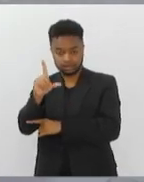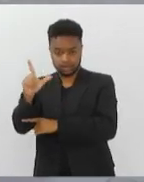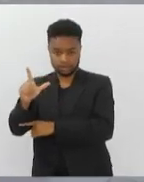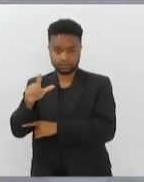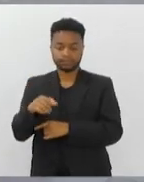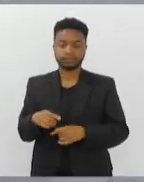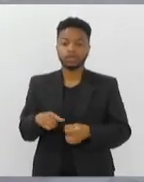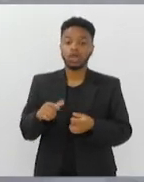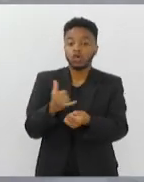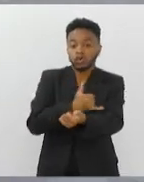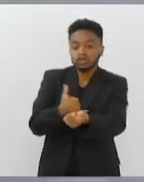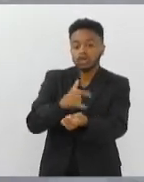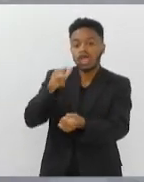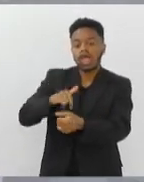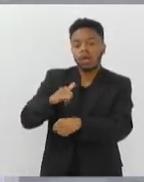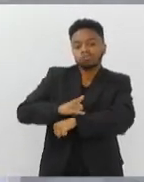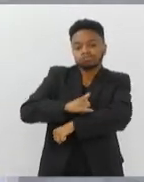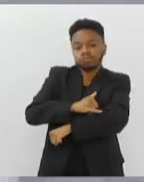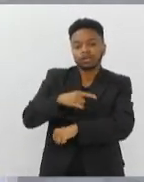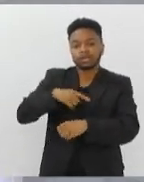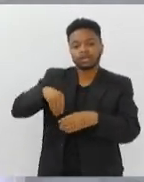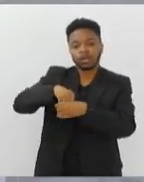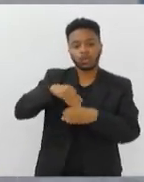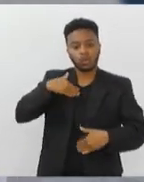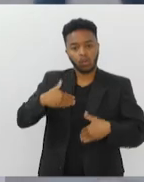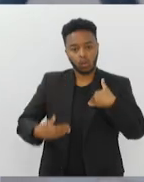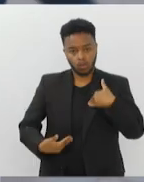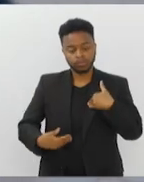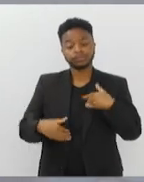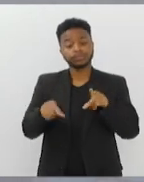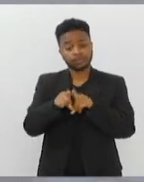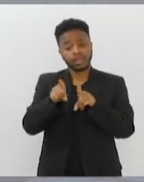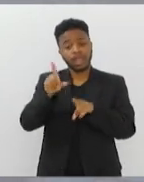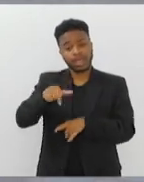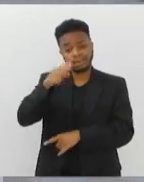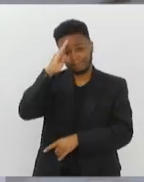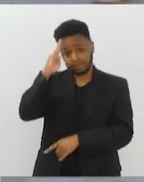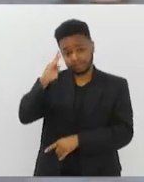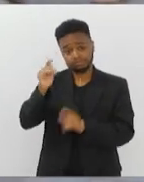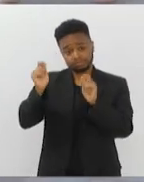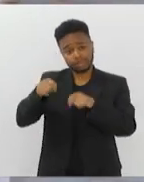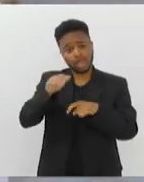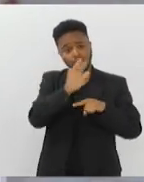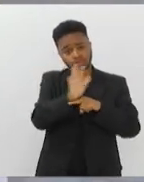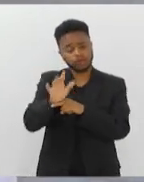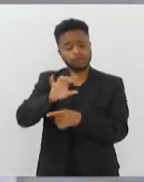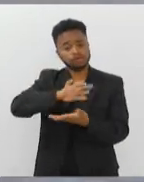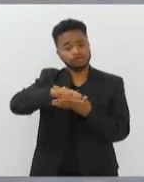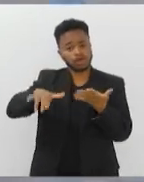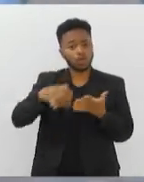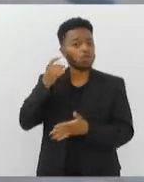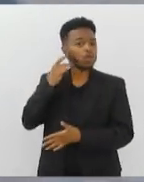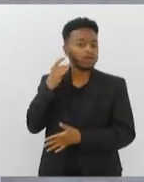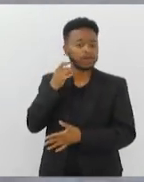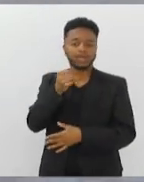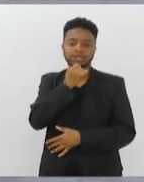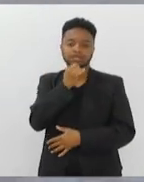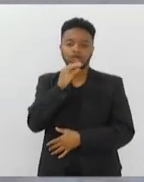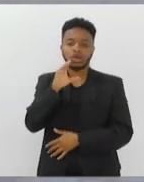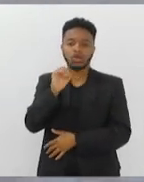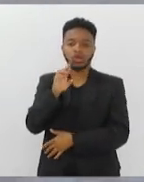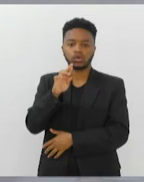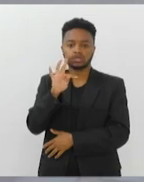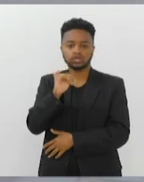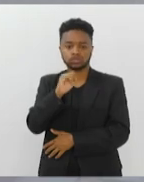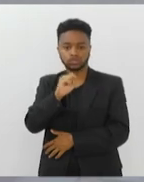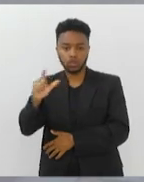tipo de gordura que nós temos no corpo, que inclusive é fundamental para a síntese de vários hormônios, como cortisol,